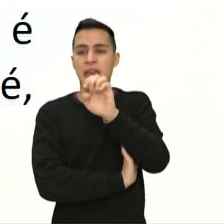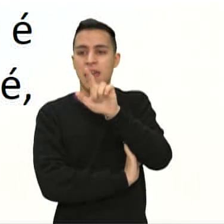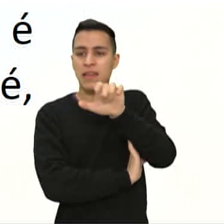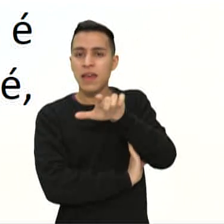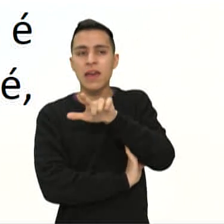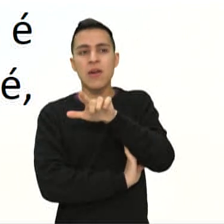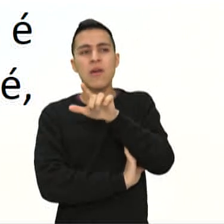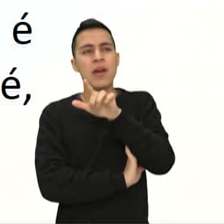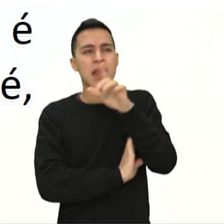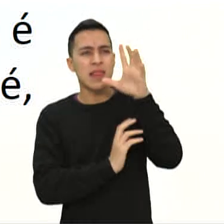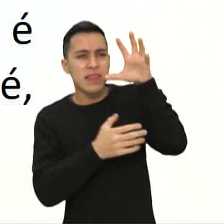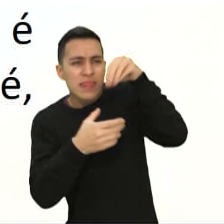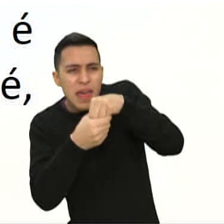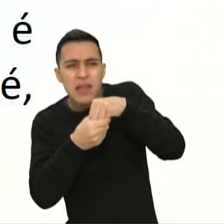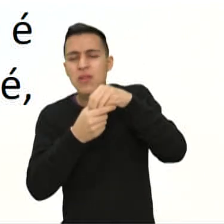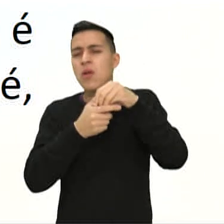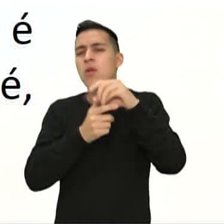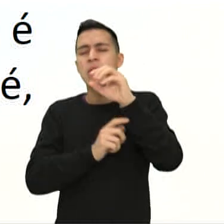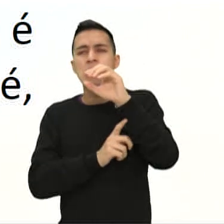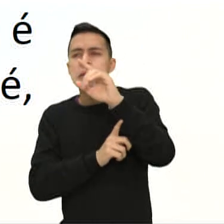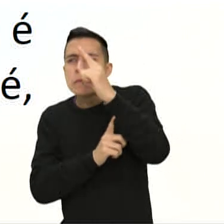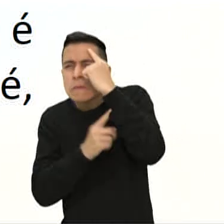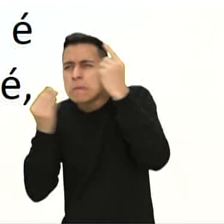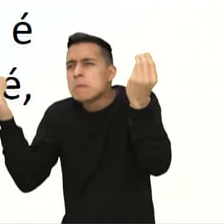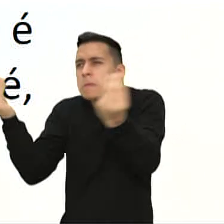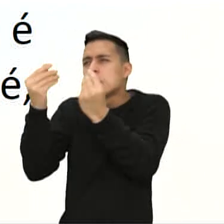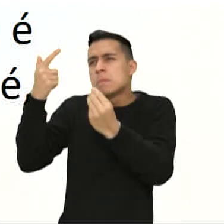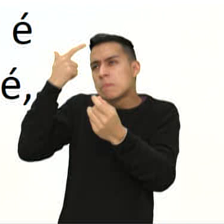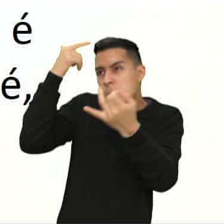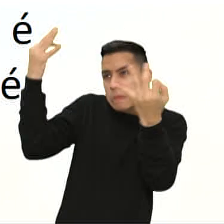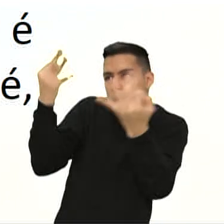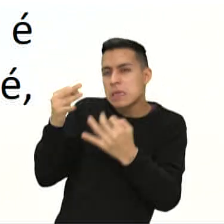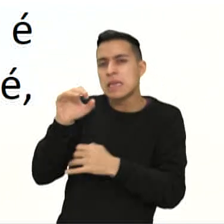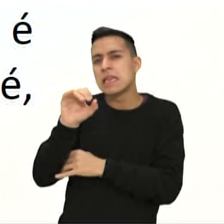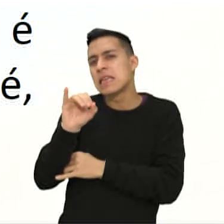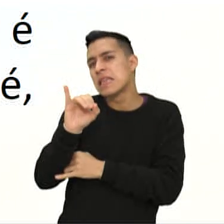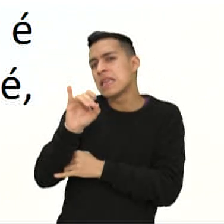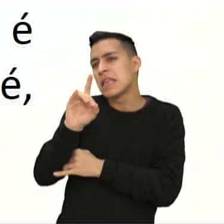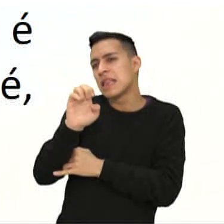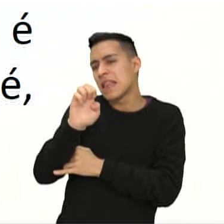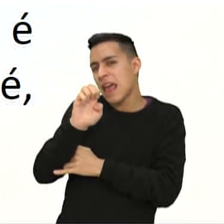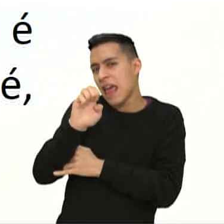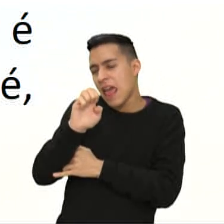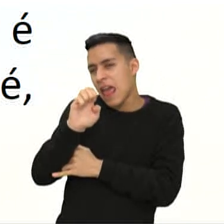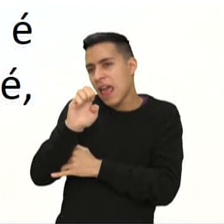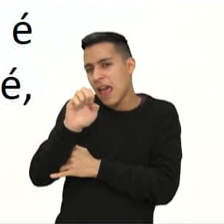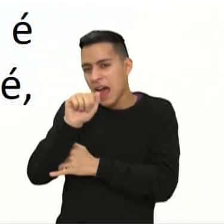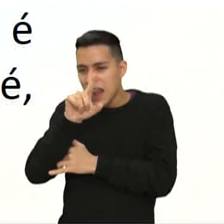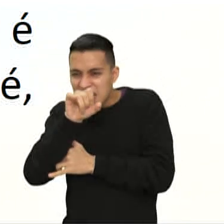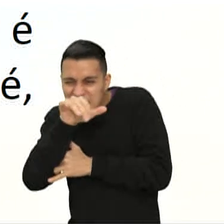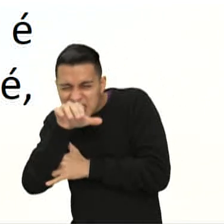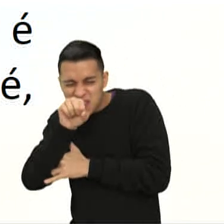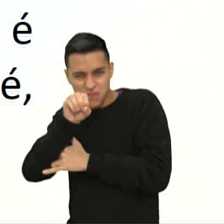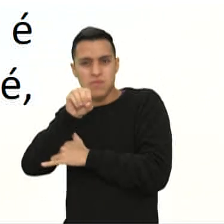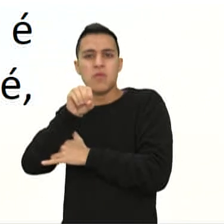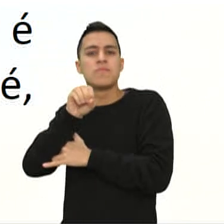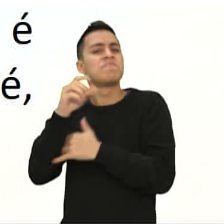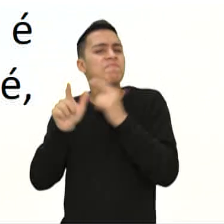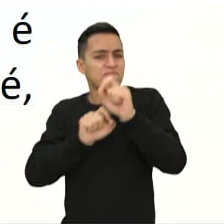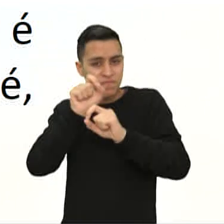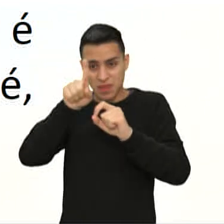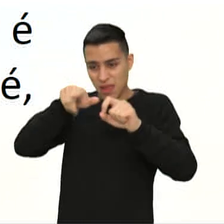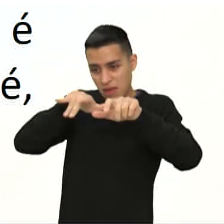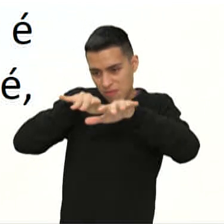idealismo, então já pode pensar aí no quê? Em ideia, na valorização da ideia, né? E é isso mesmo, tá? O idealismo